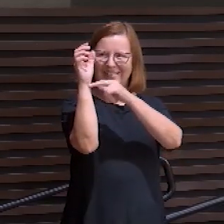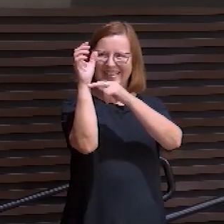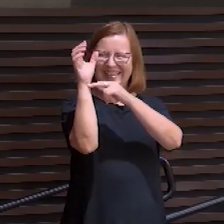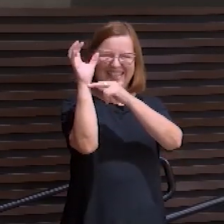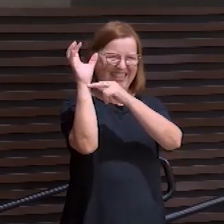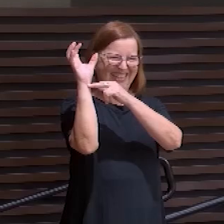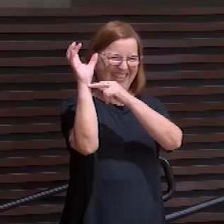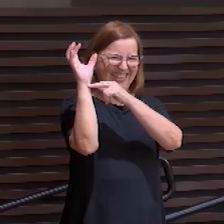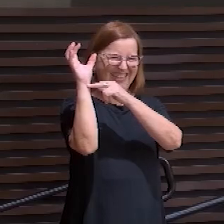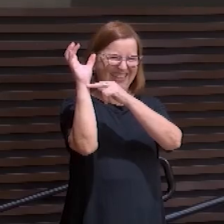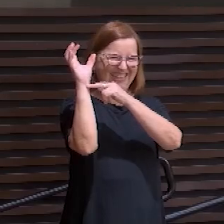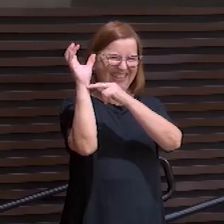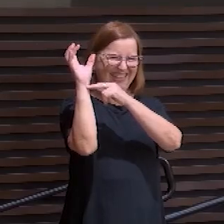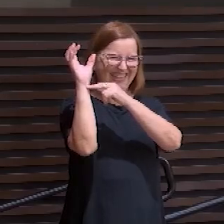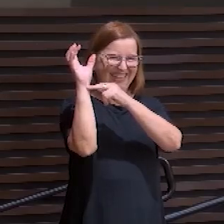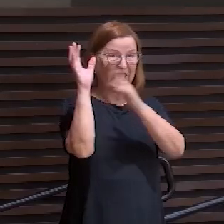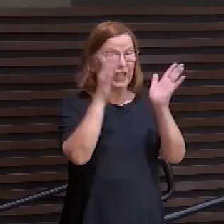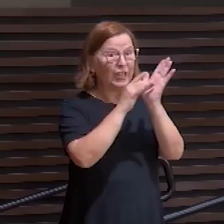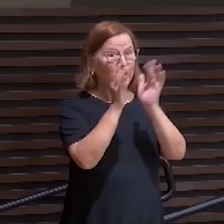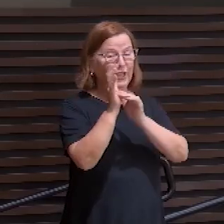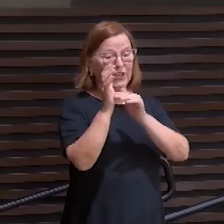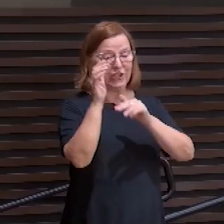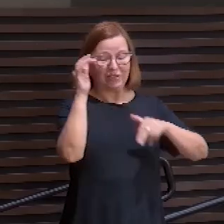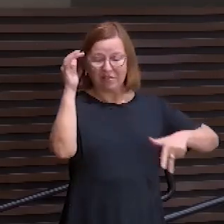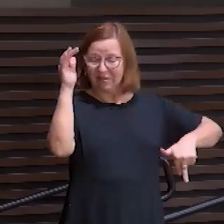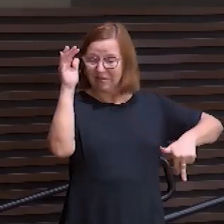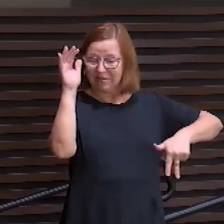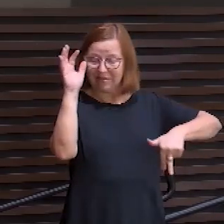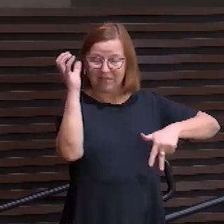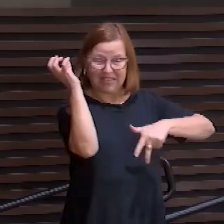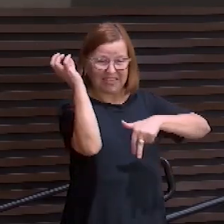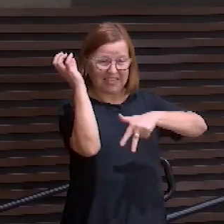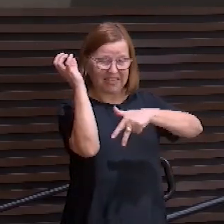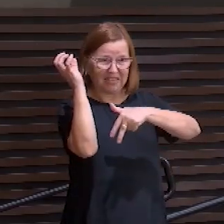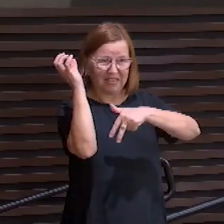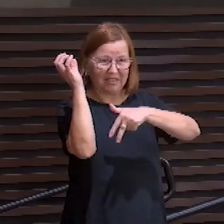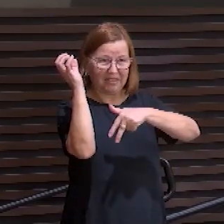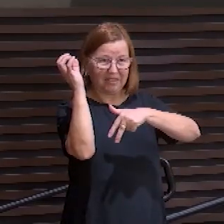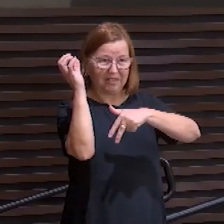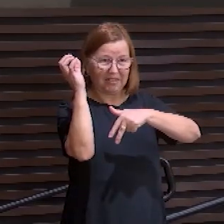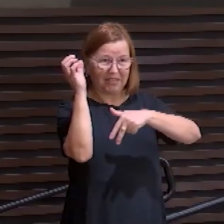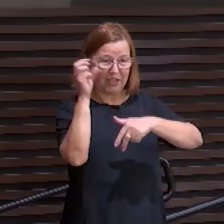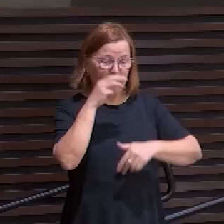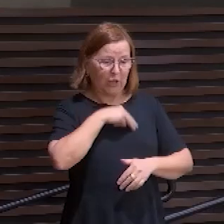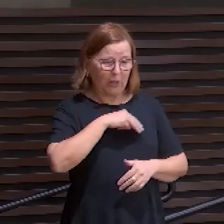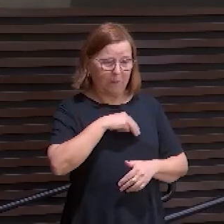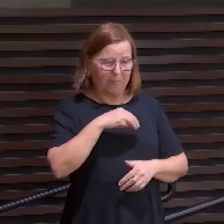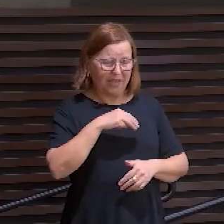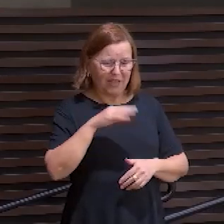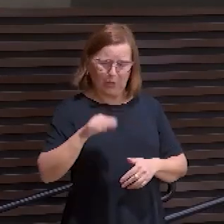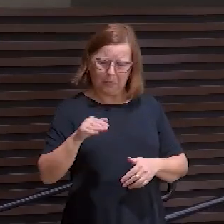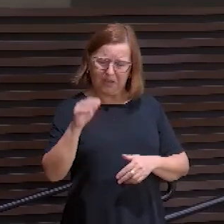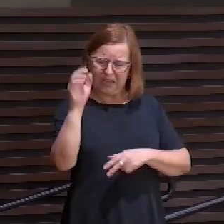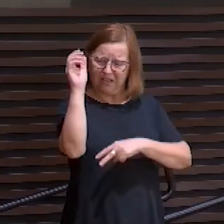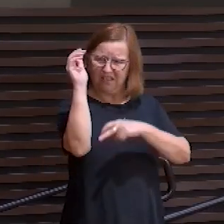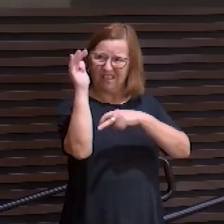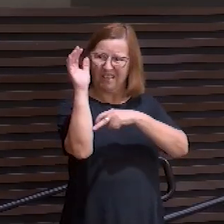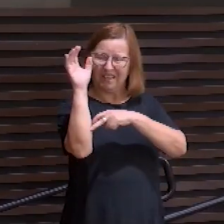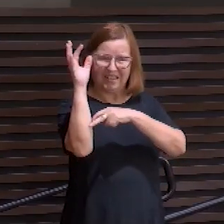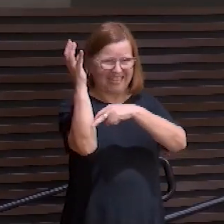e Jesus ia passar ali. E o Mateus era pequenininho e subiu na árvore. O outro